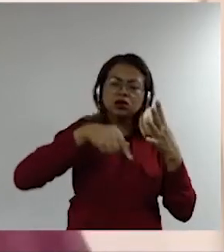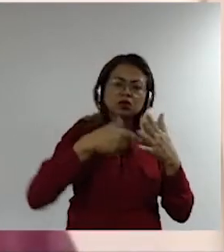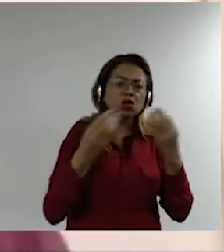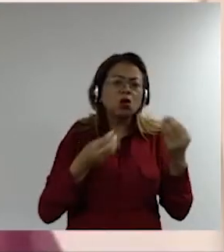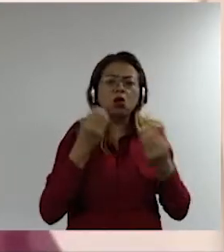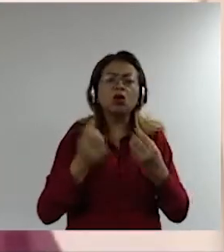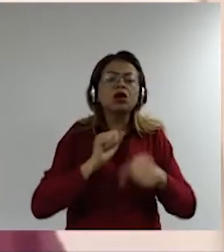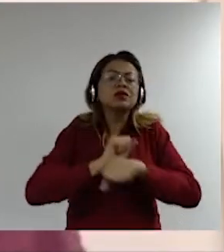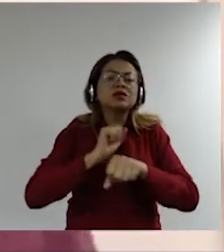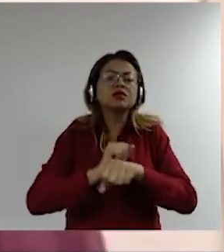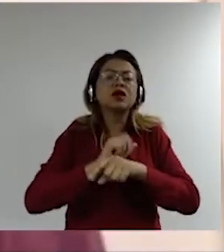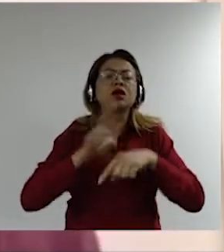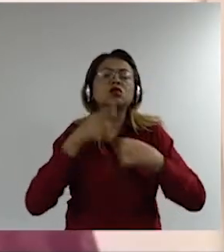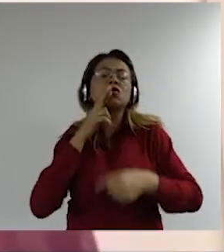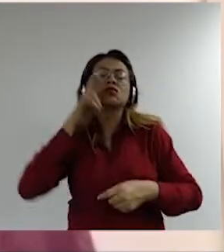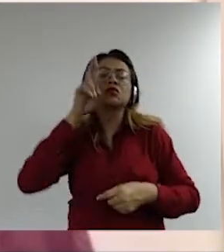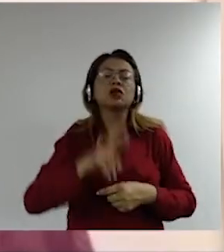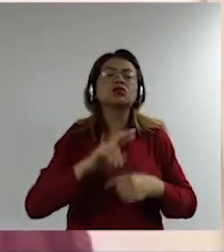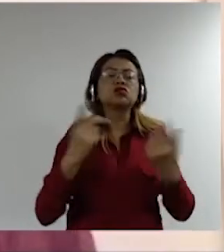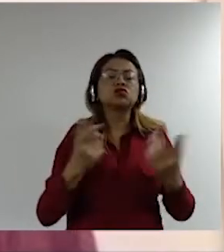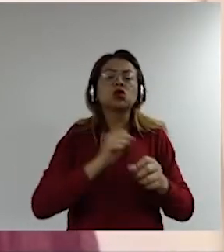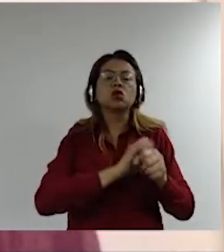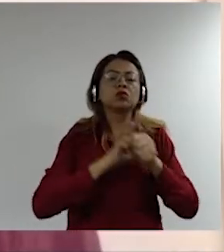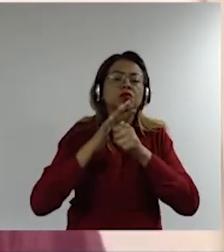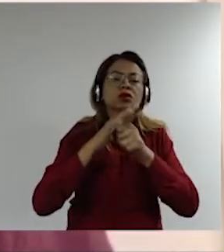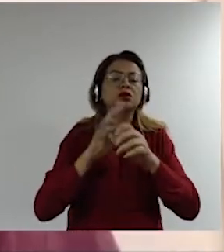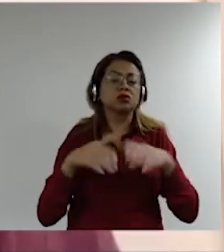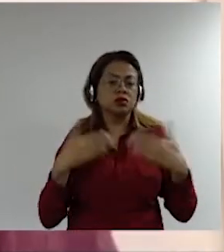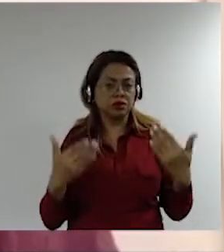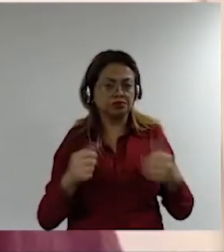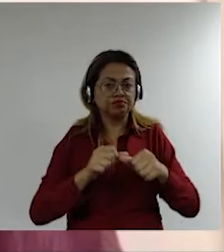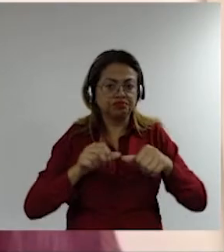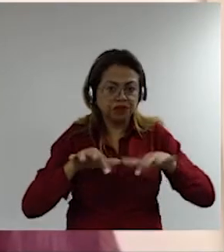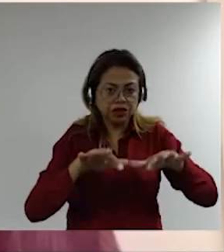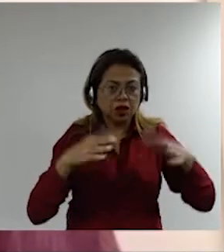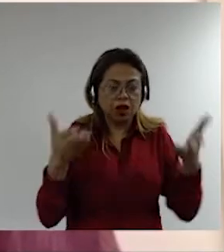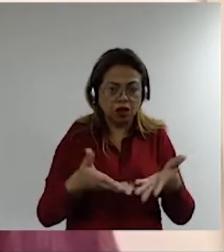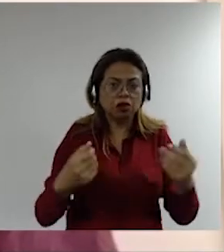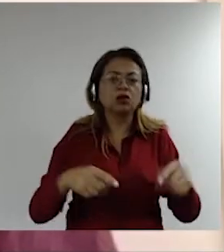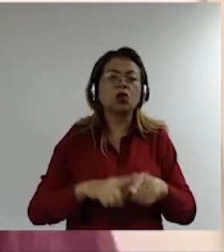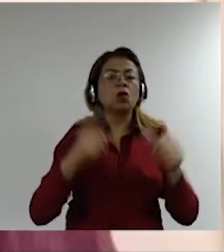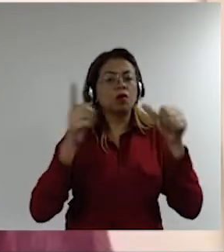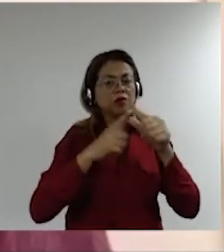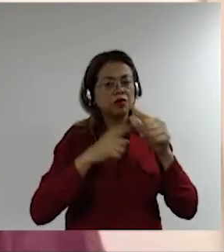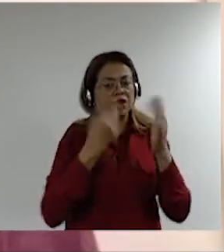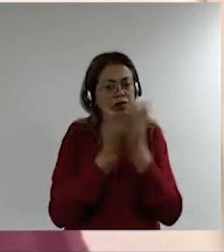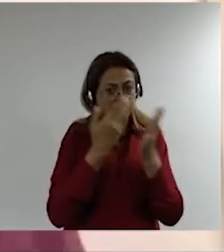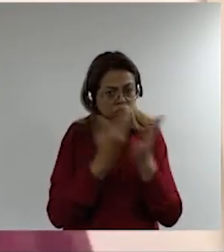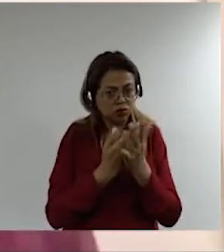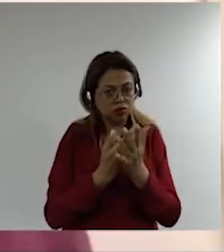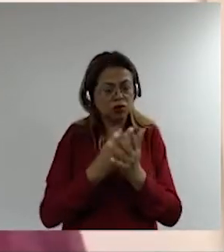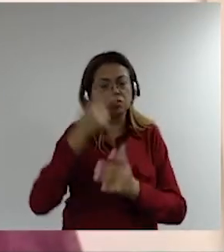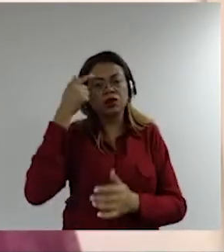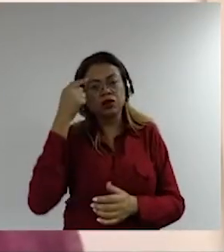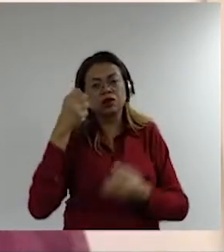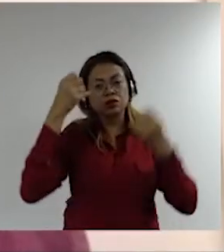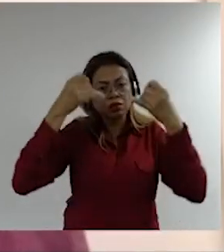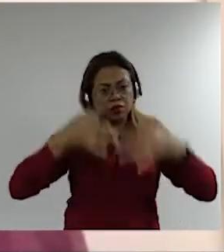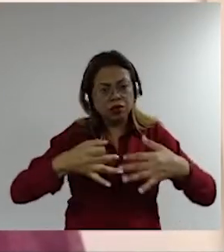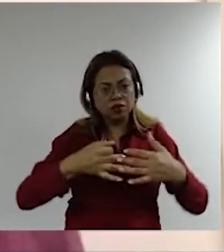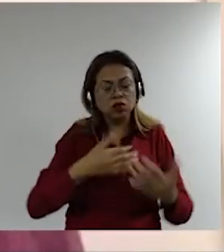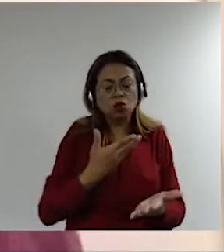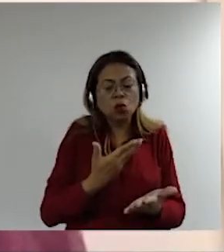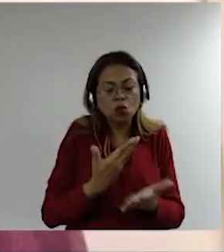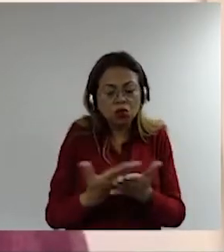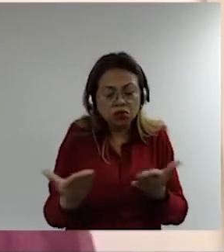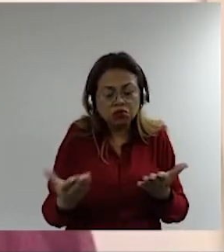de um resultado de uma pandemia. Então, a primeira conclusão desses estudos é que os perdedores são diferentes no